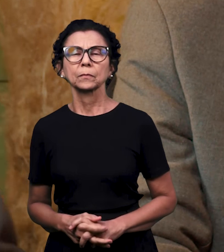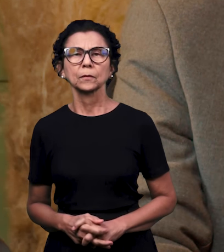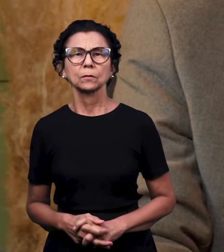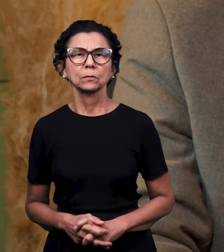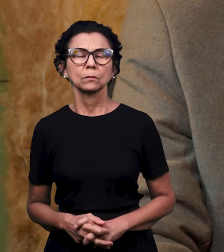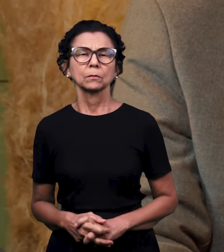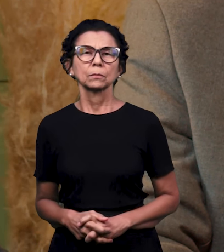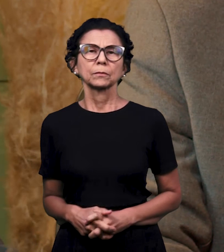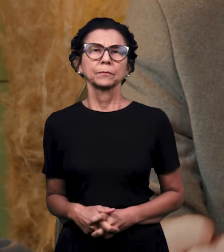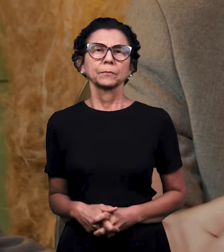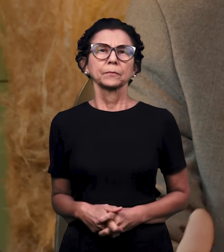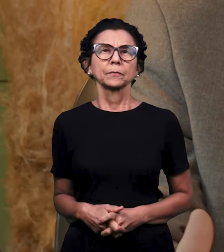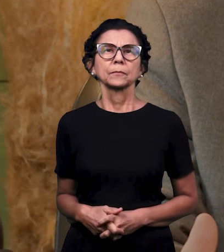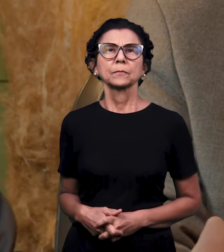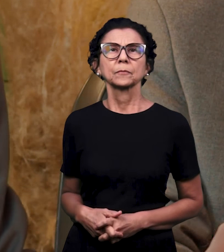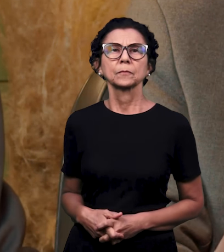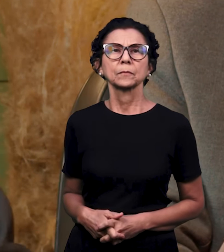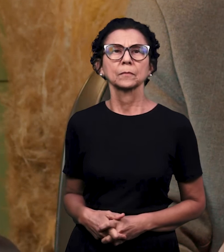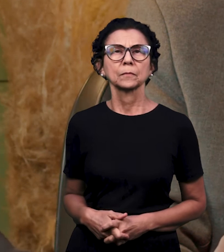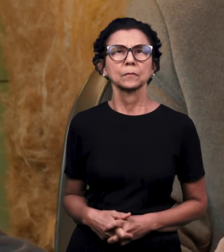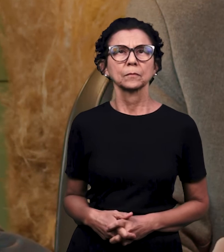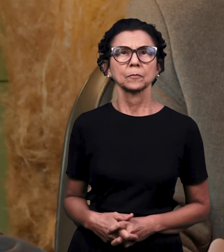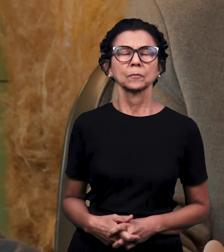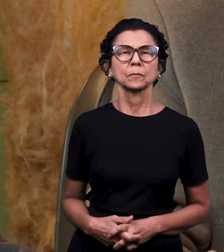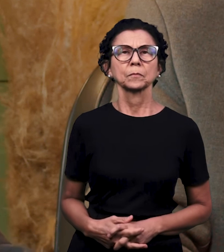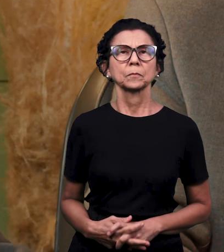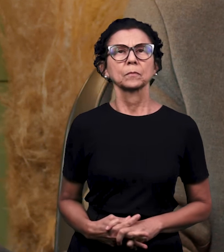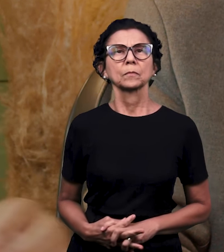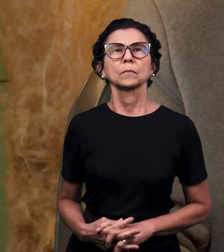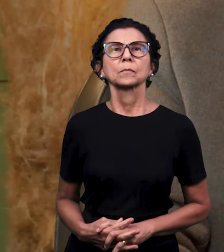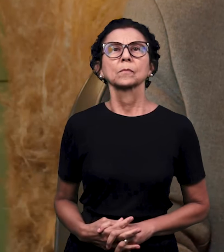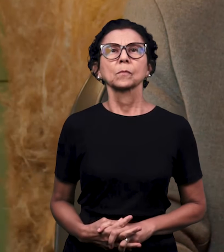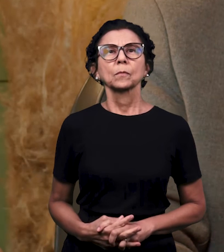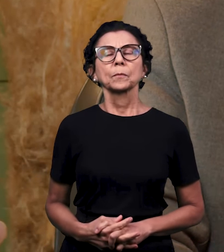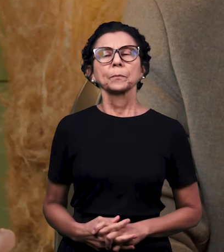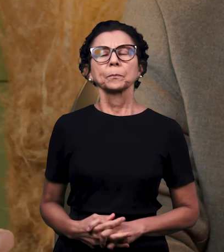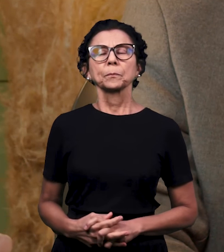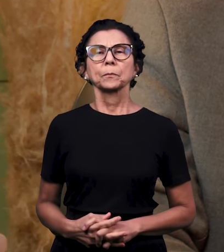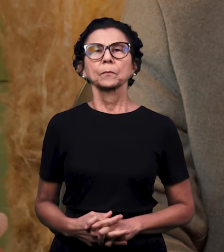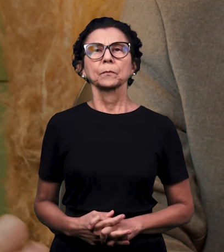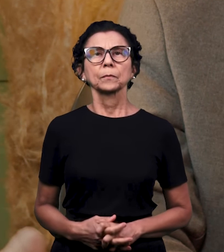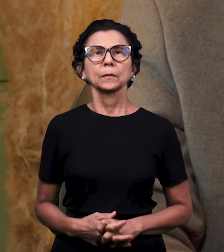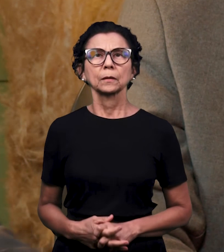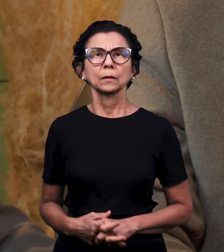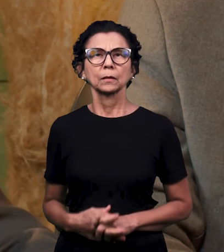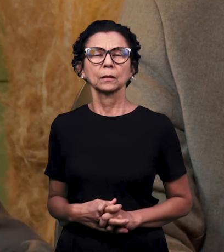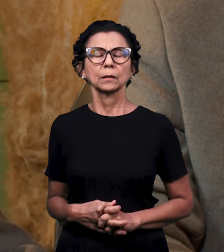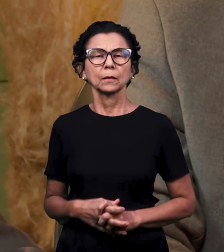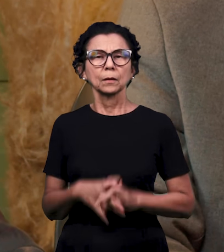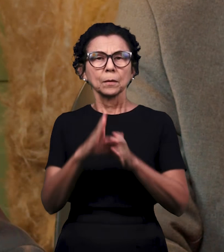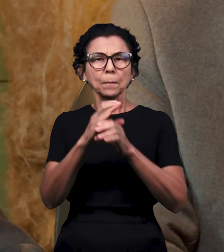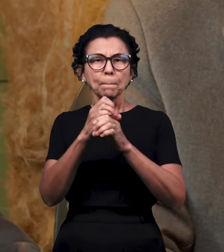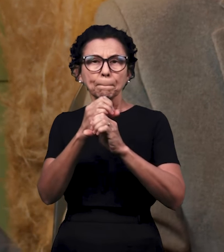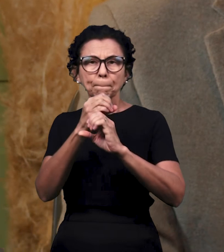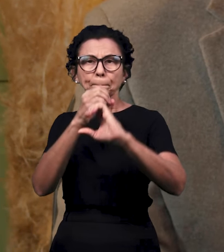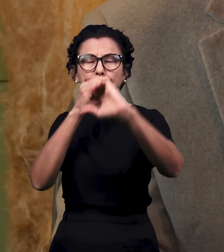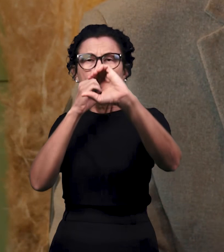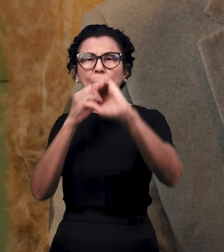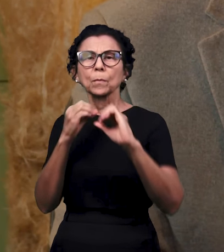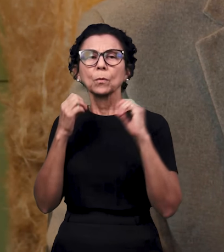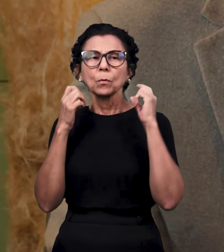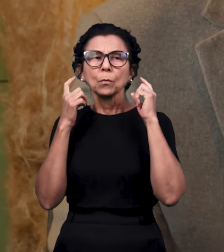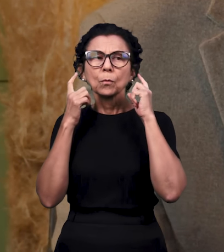também, como os companheiros falaram aqui, o toque era para uma convocação, né?